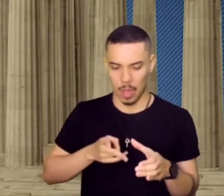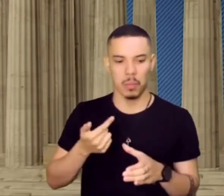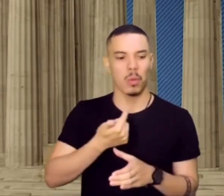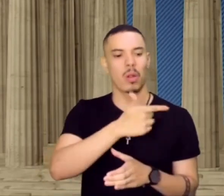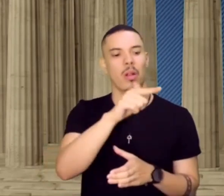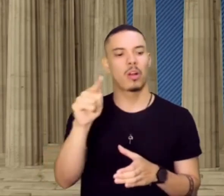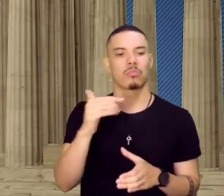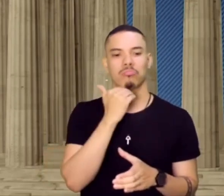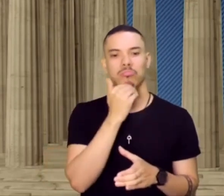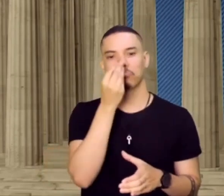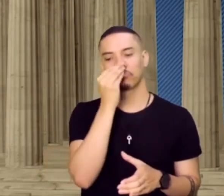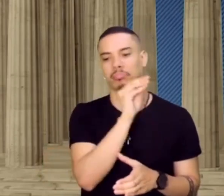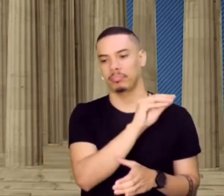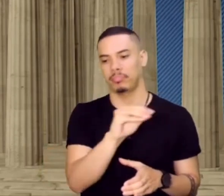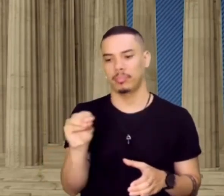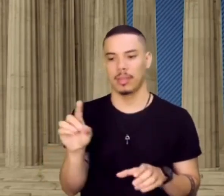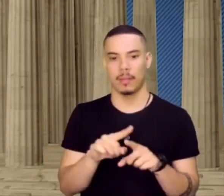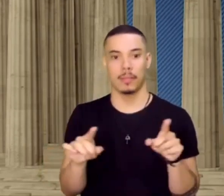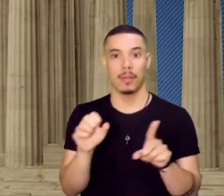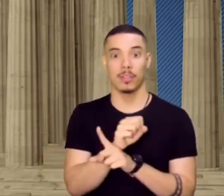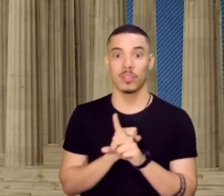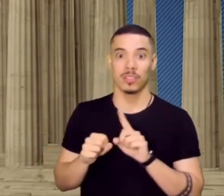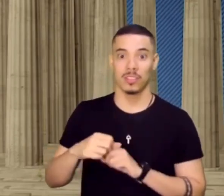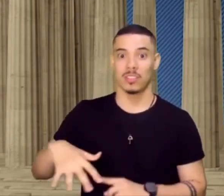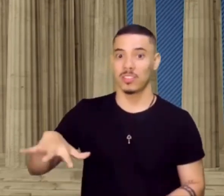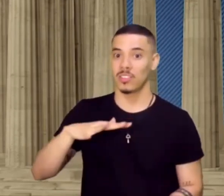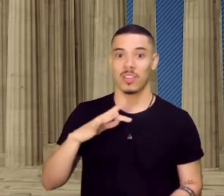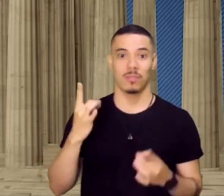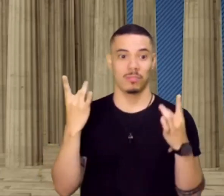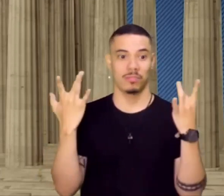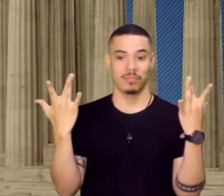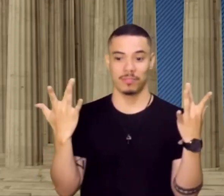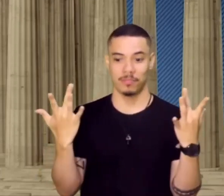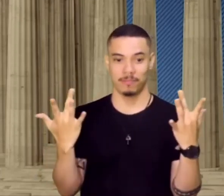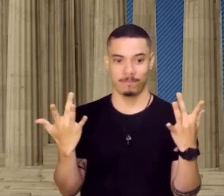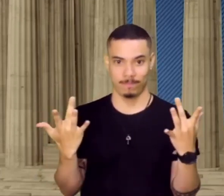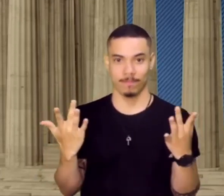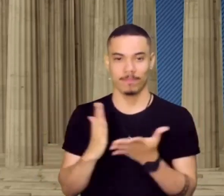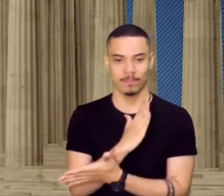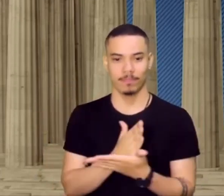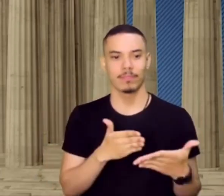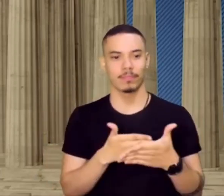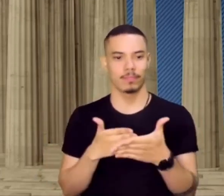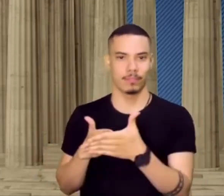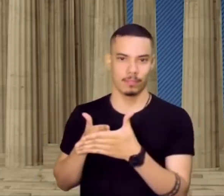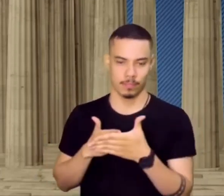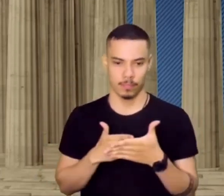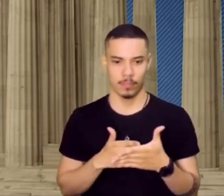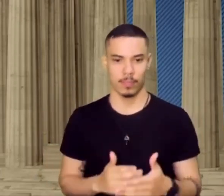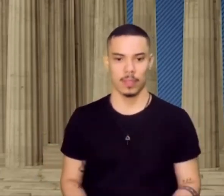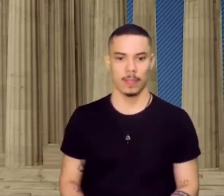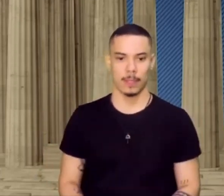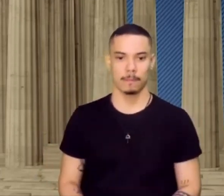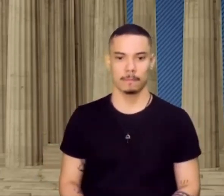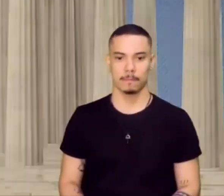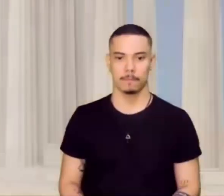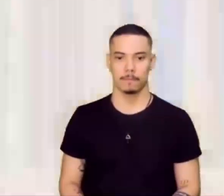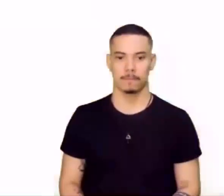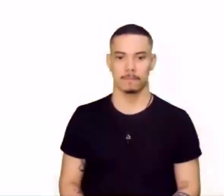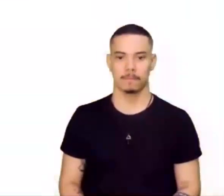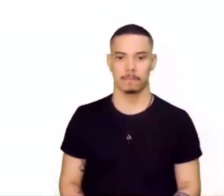E a sociedade como um todo, como que fica? Alguns obstáculos dela é isso, ok? Vamos lá, voltando.